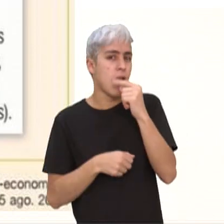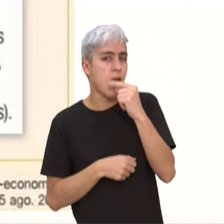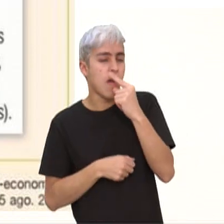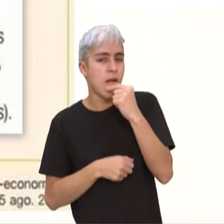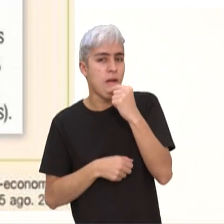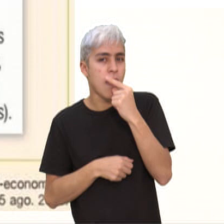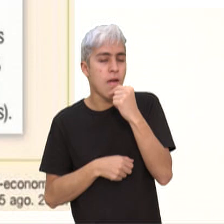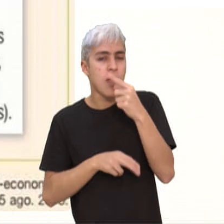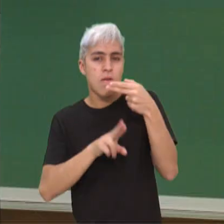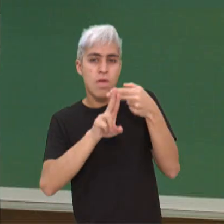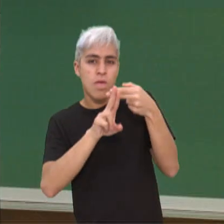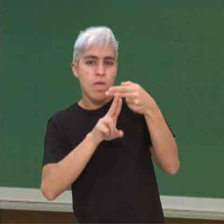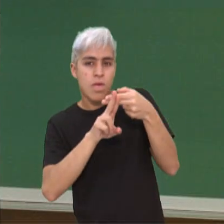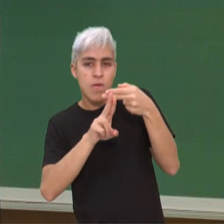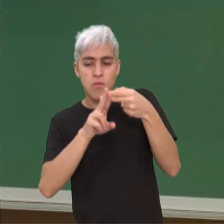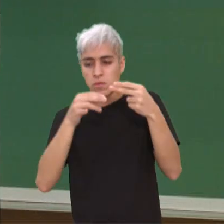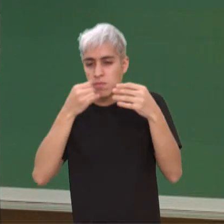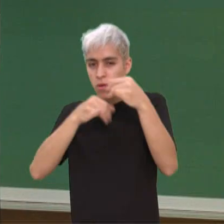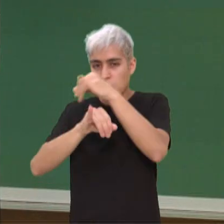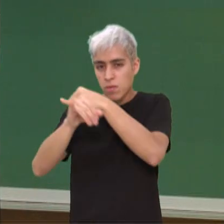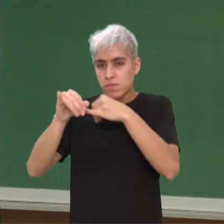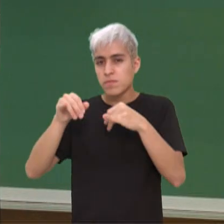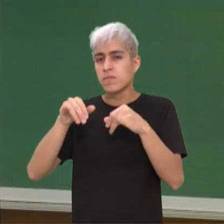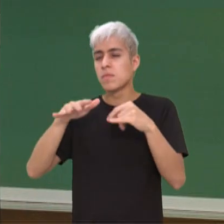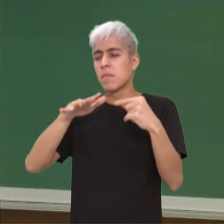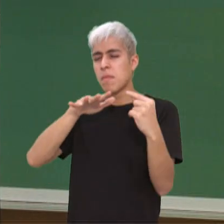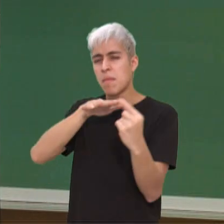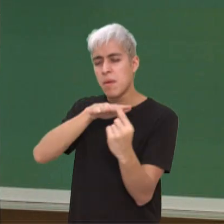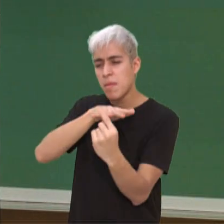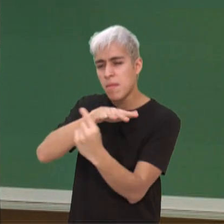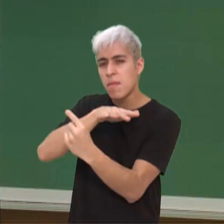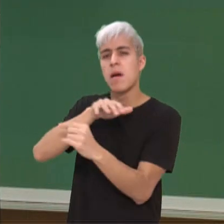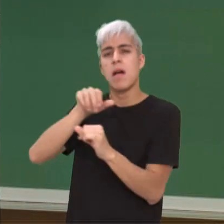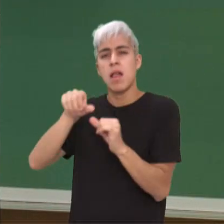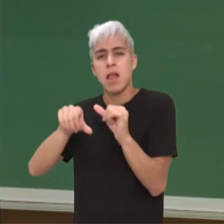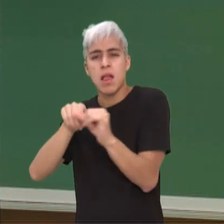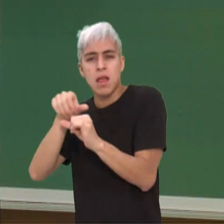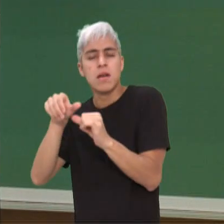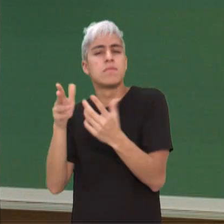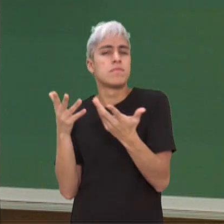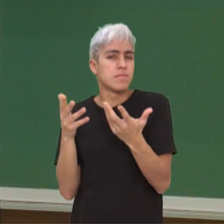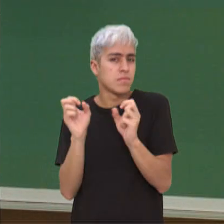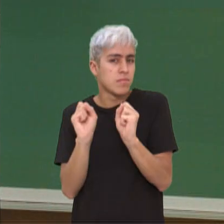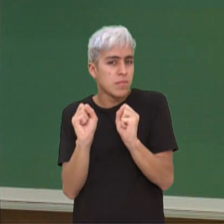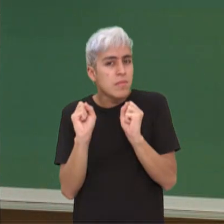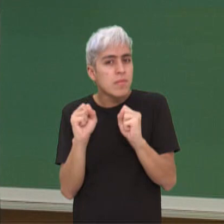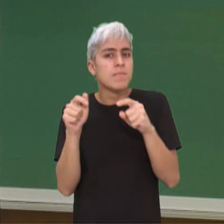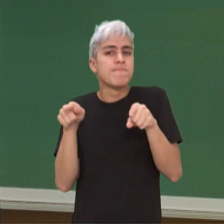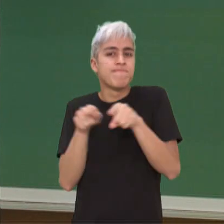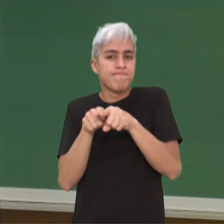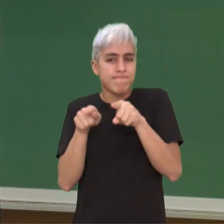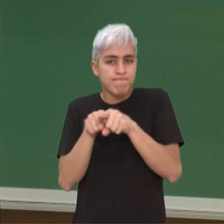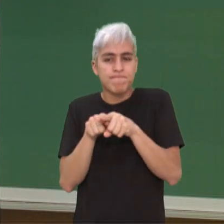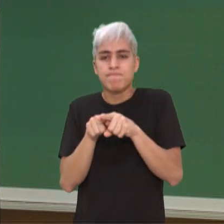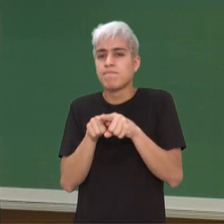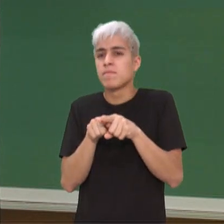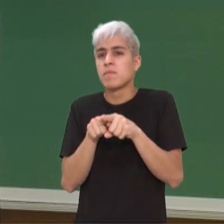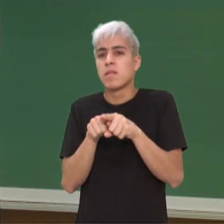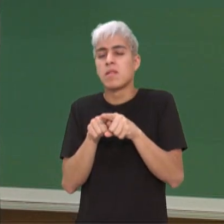sabe que é o uso da água, né? E outras renováveis. Entre essas outras estão aí